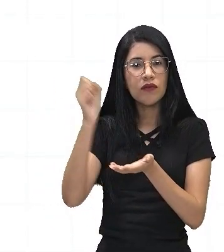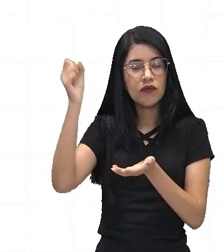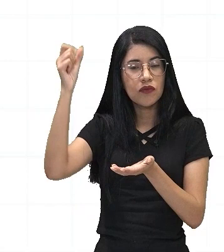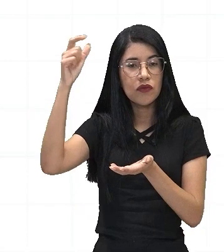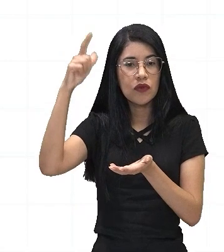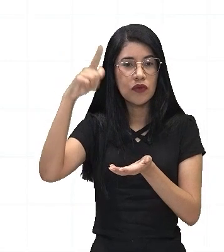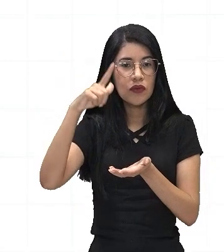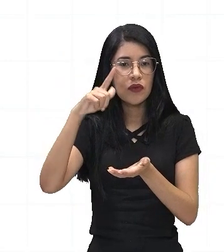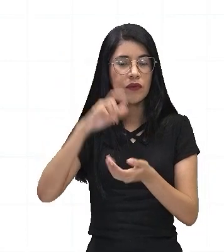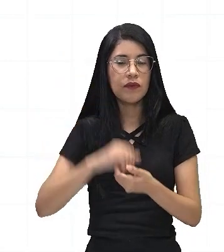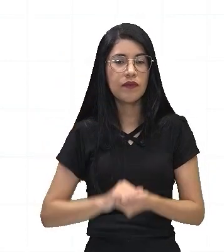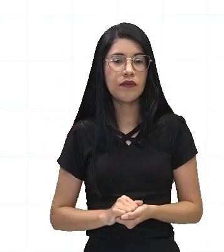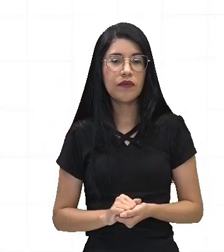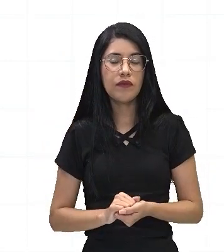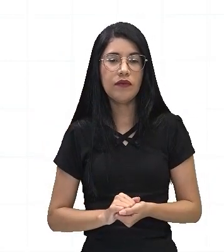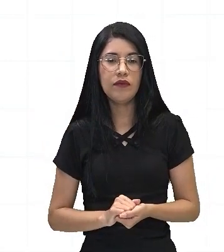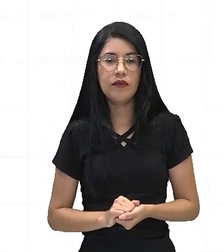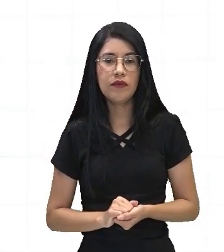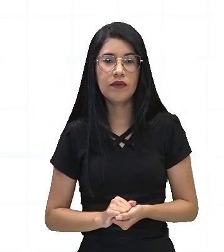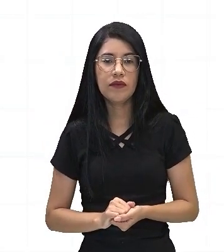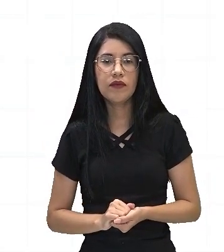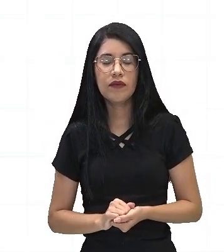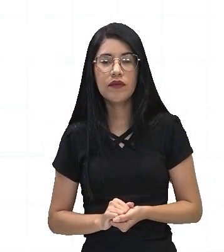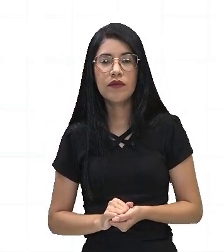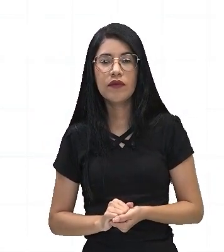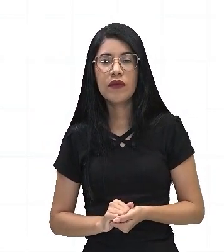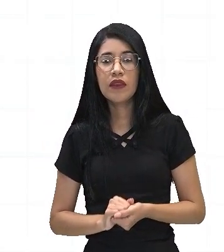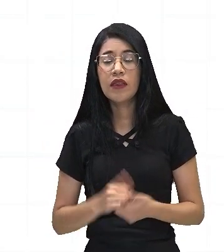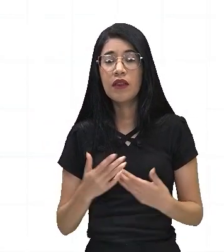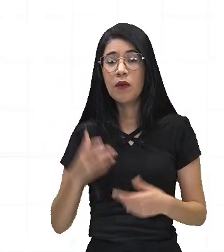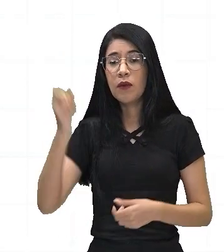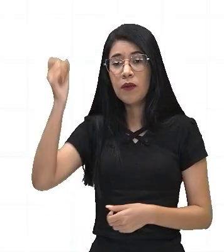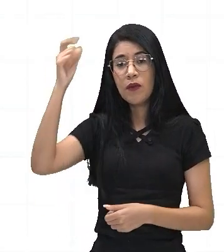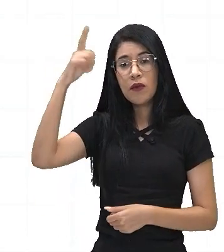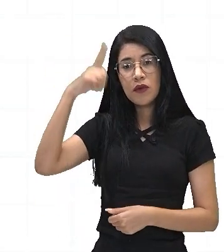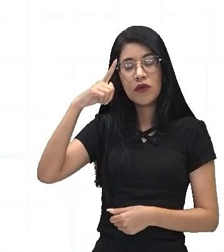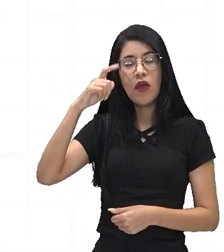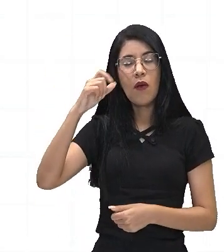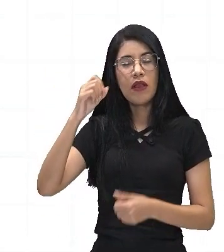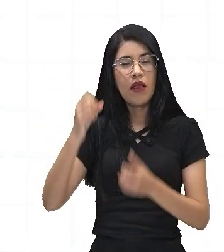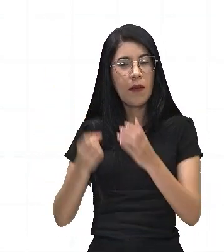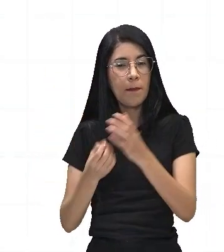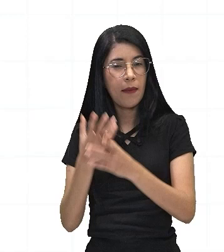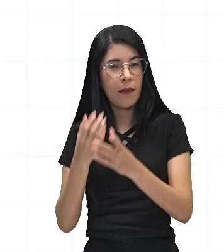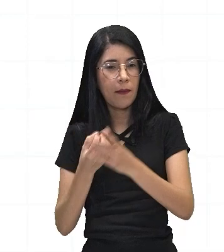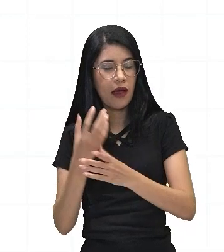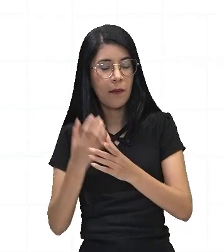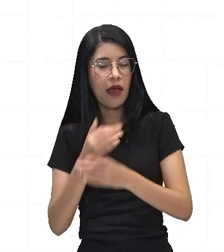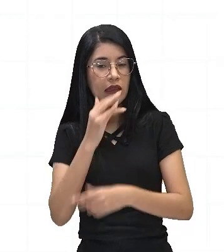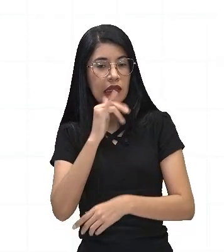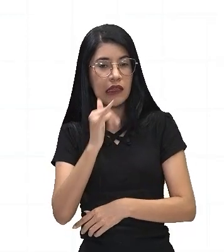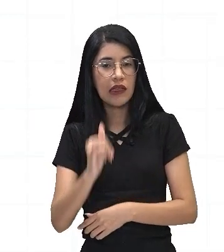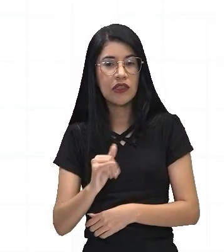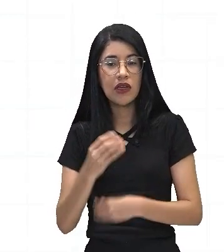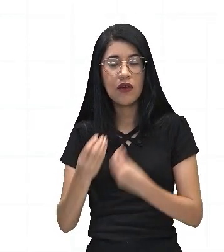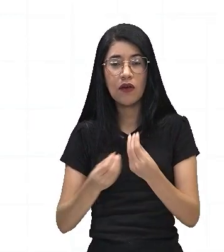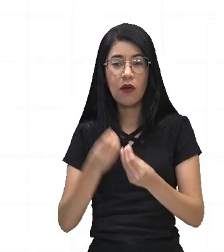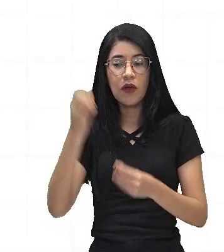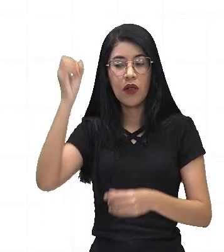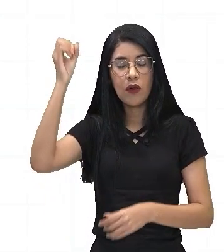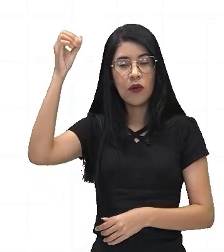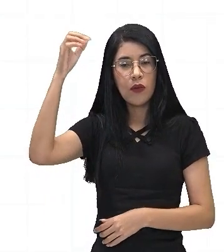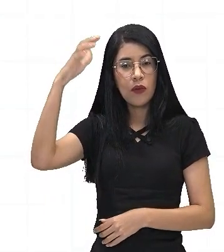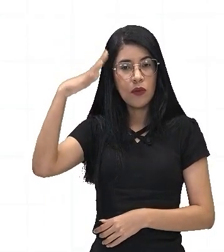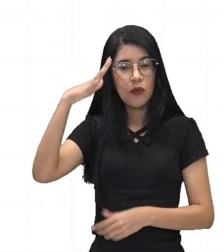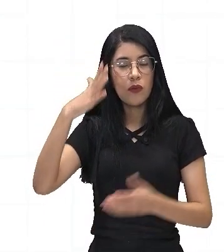radiações eletromagnéticas emitidas pelo Sol. O Sol produz uma grande quantidade de energia em forma de luz e